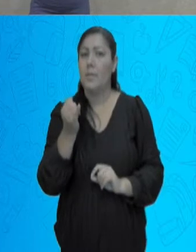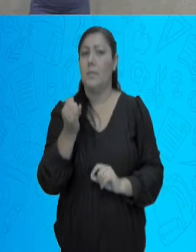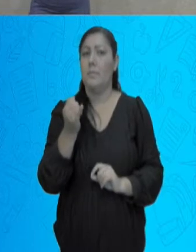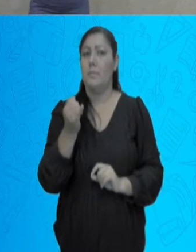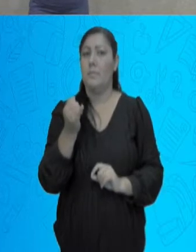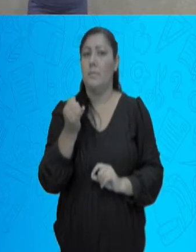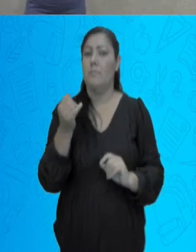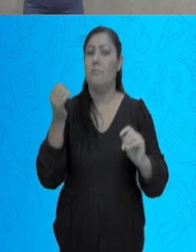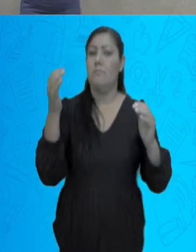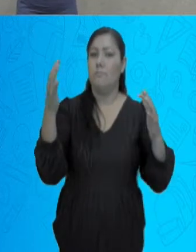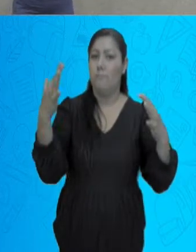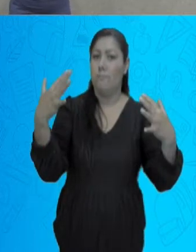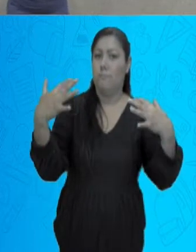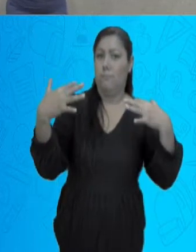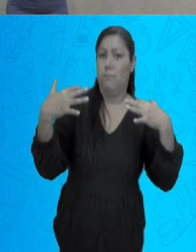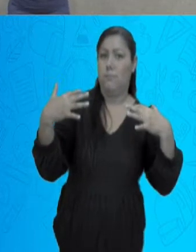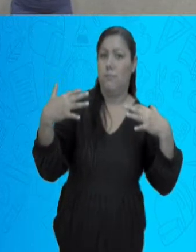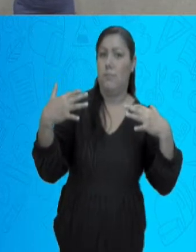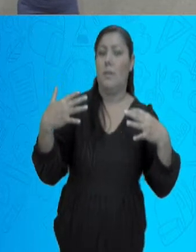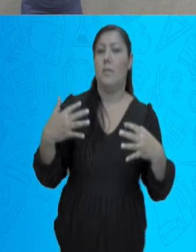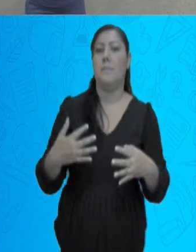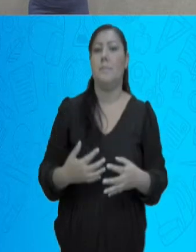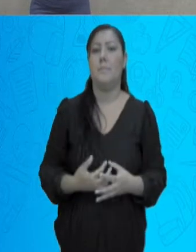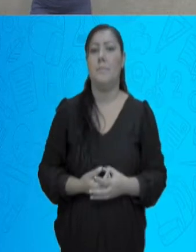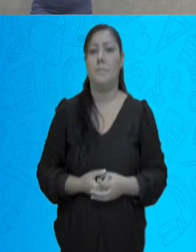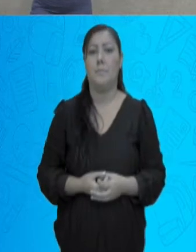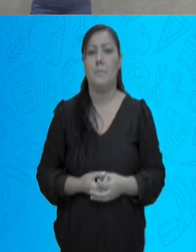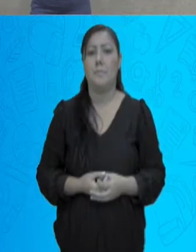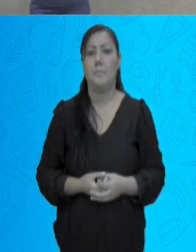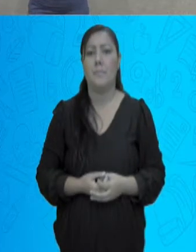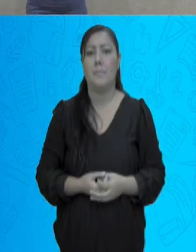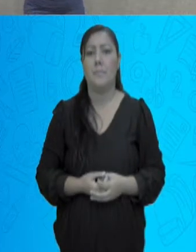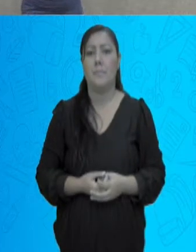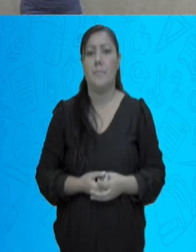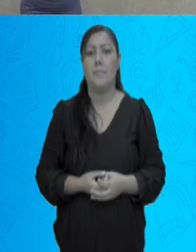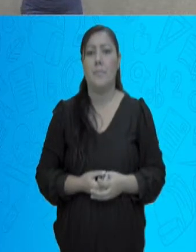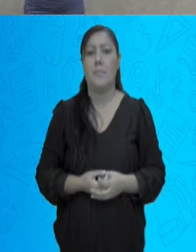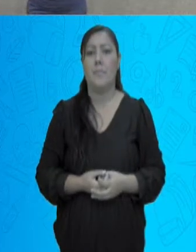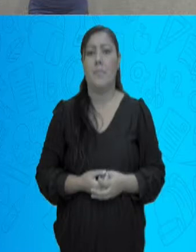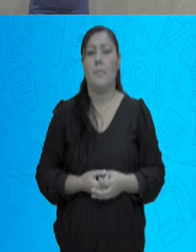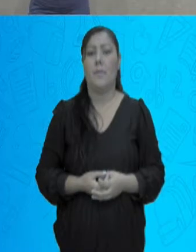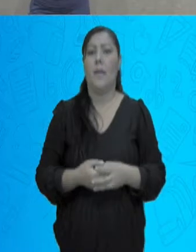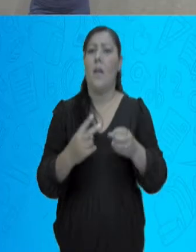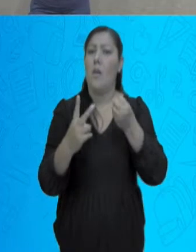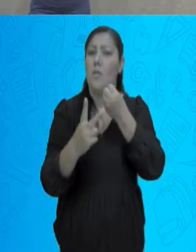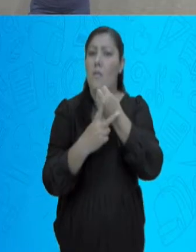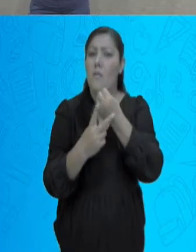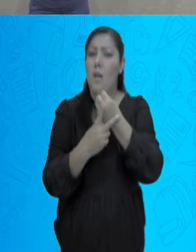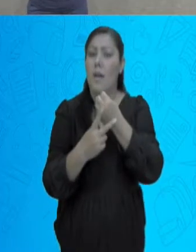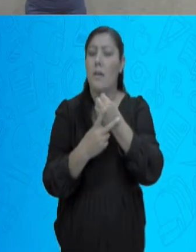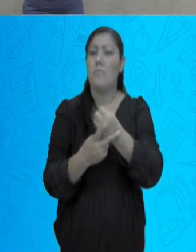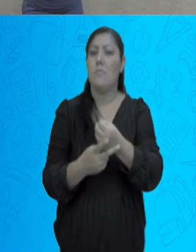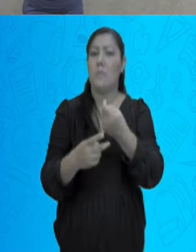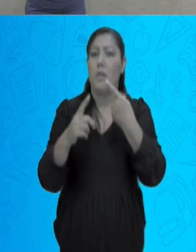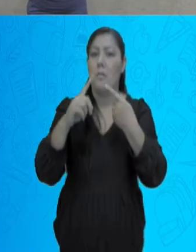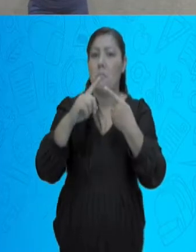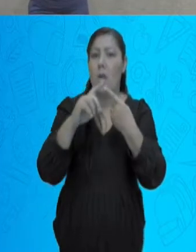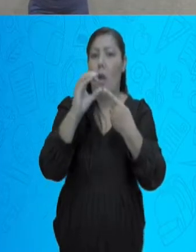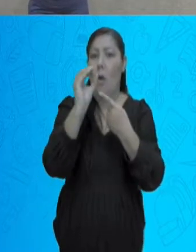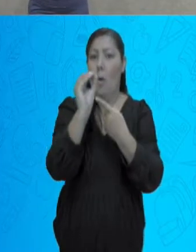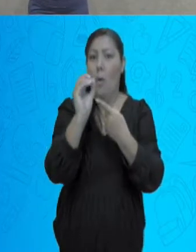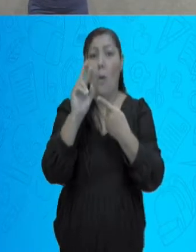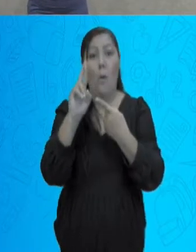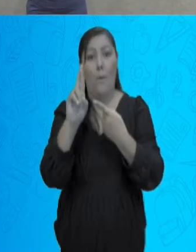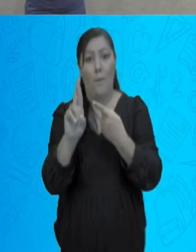importante que vocês saibam. Existem os verbos terminados em OR. E estes